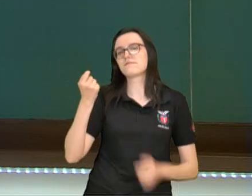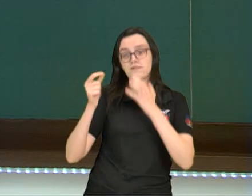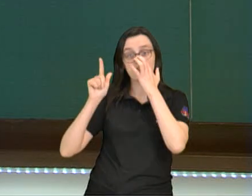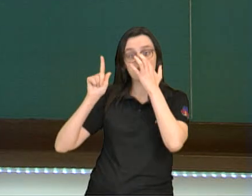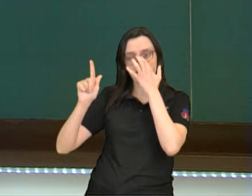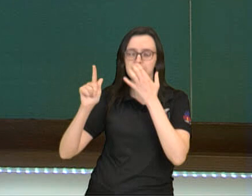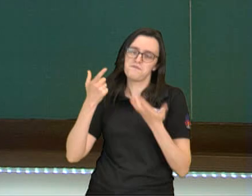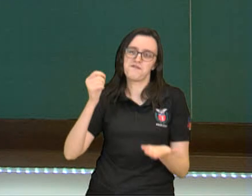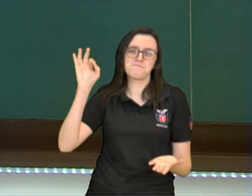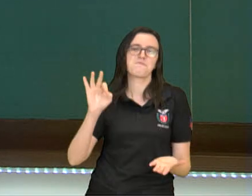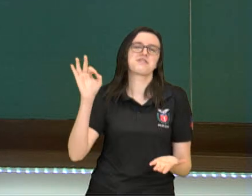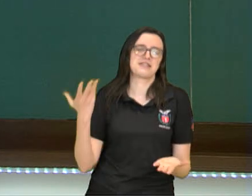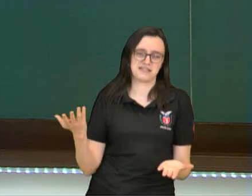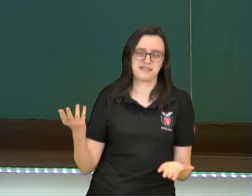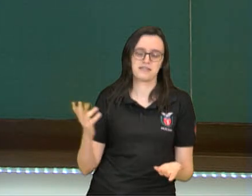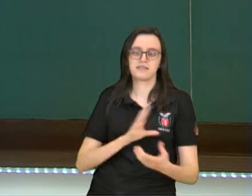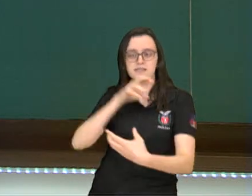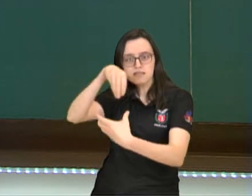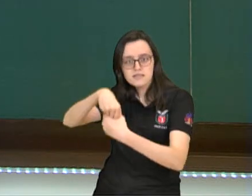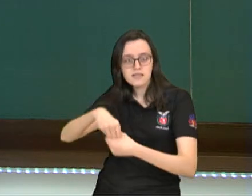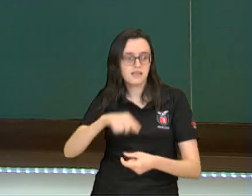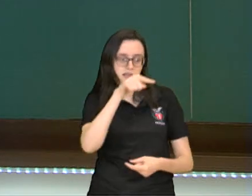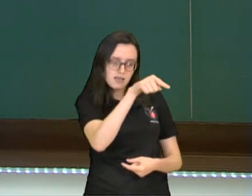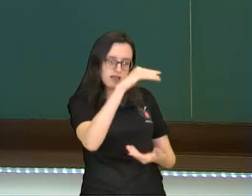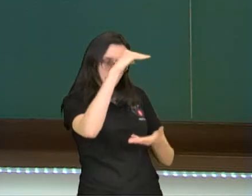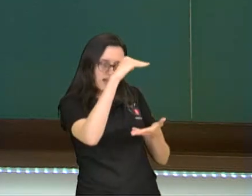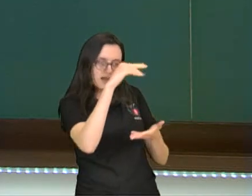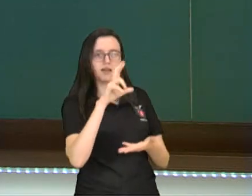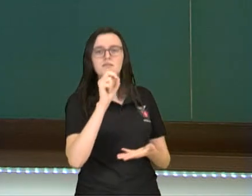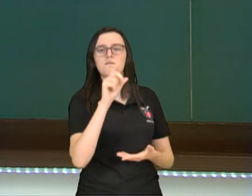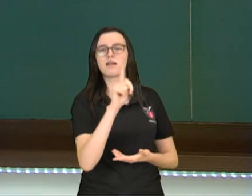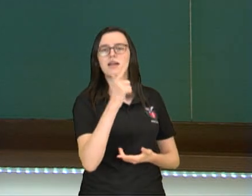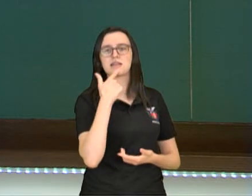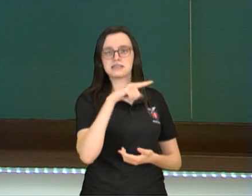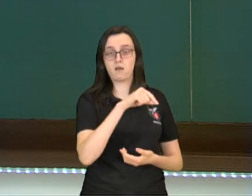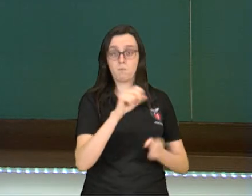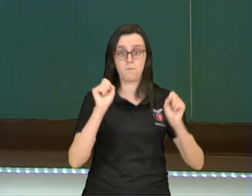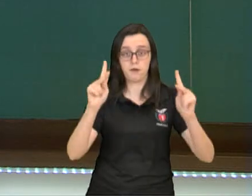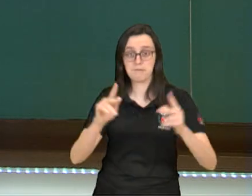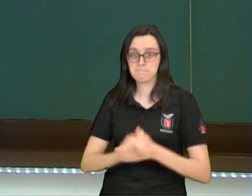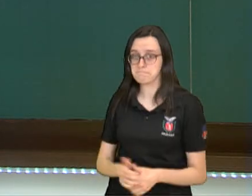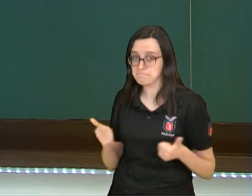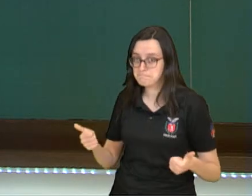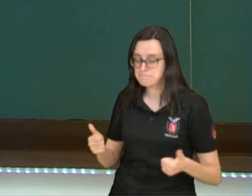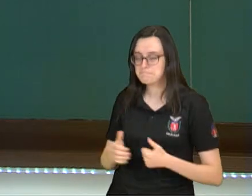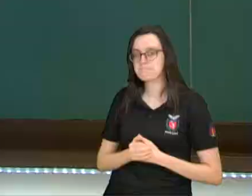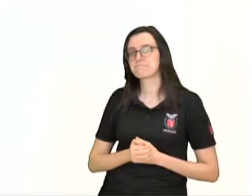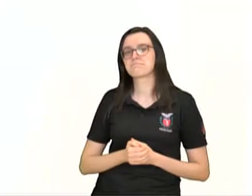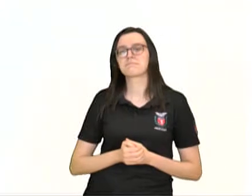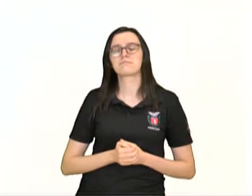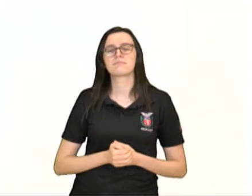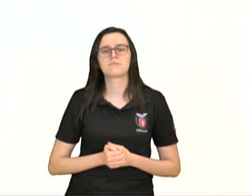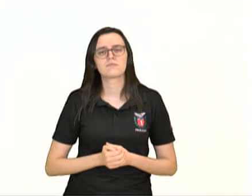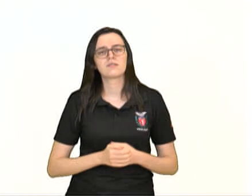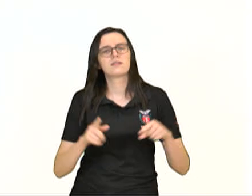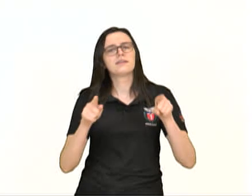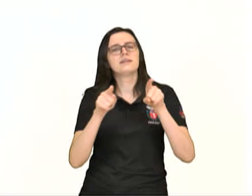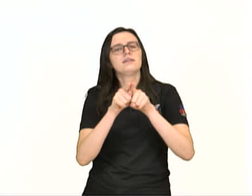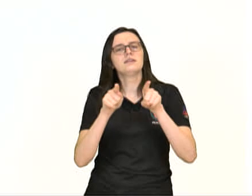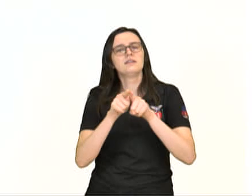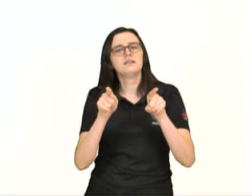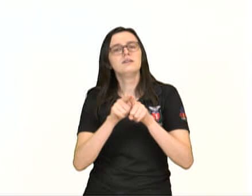de sódio eu tenho numa porção de 50 gramas de sal, ok? Fechou? Qual o